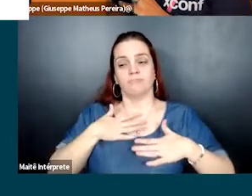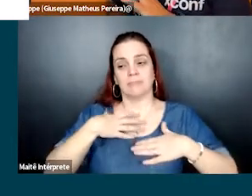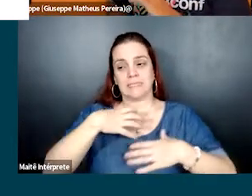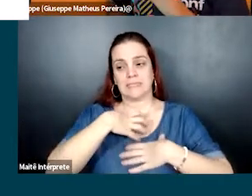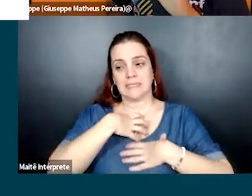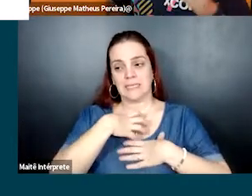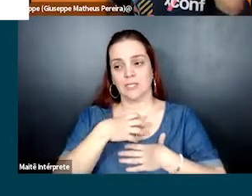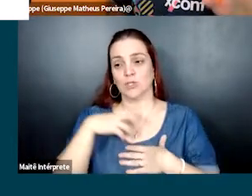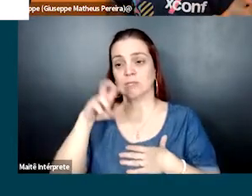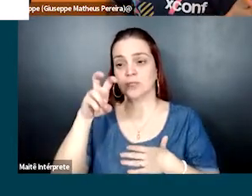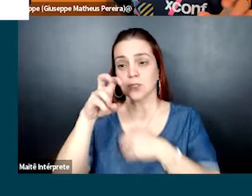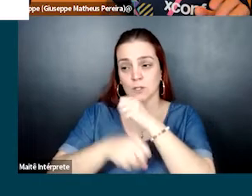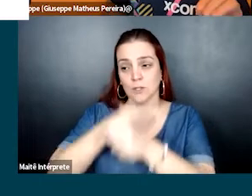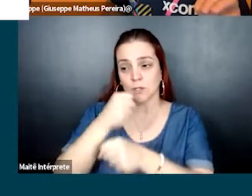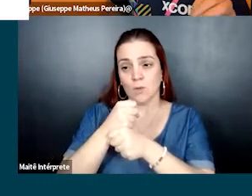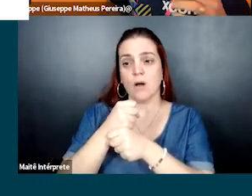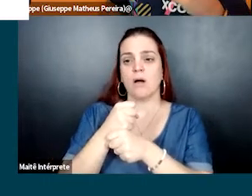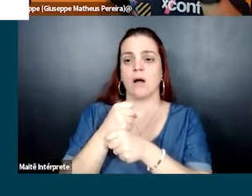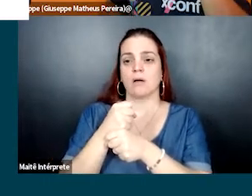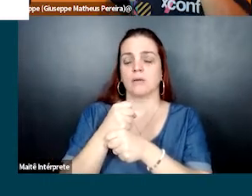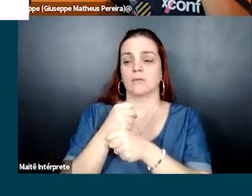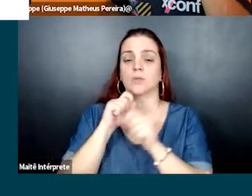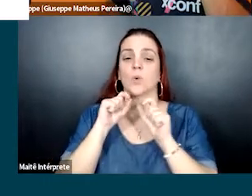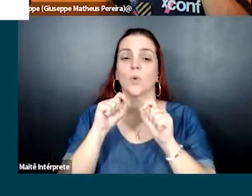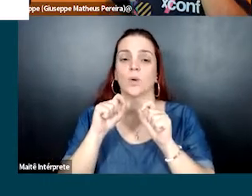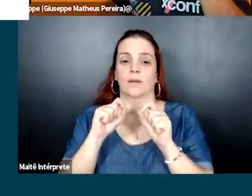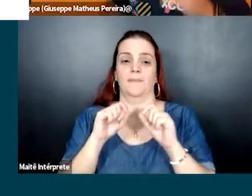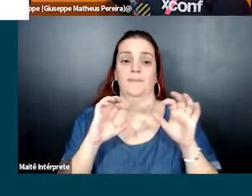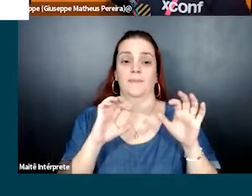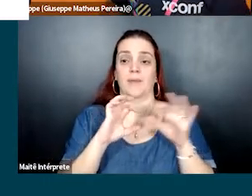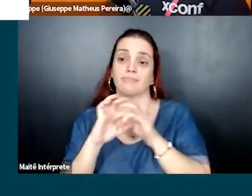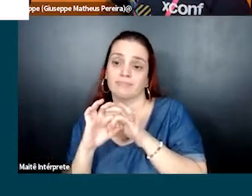abordagem um pouco diferente, que é a conexão da jornada,